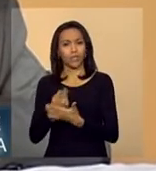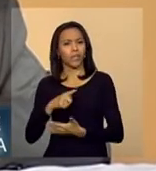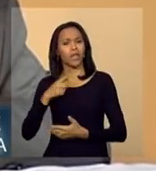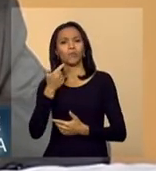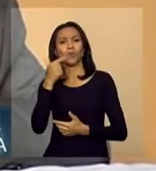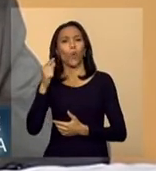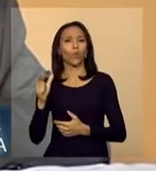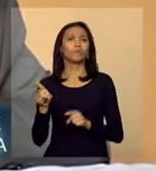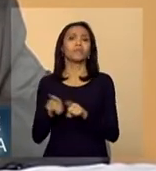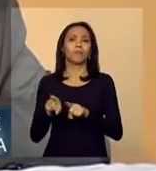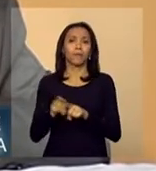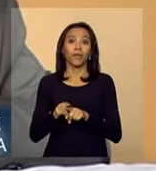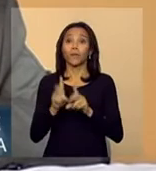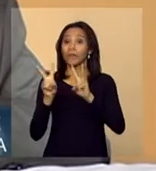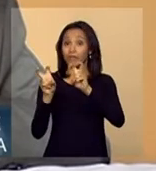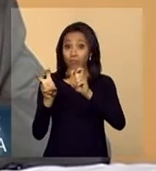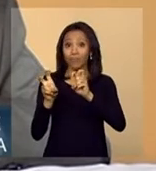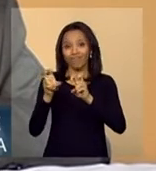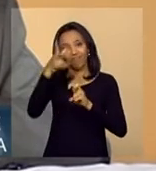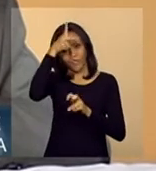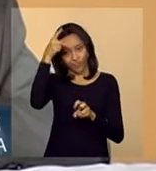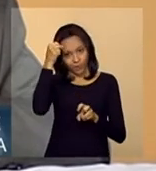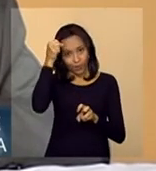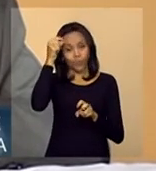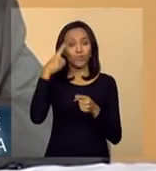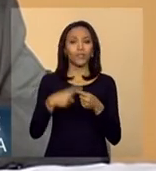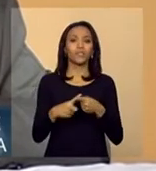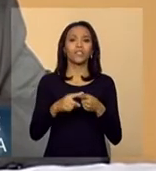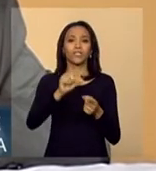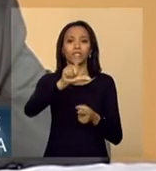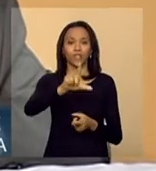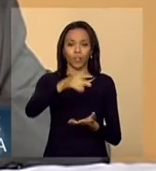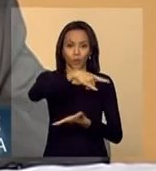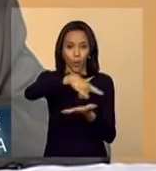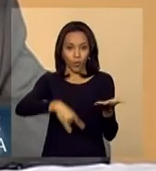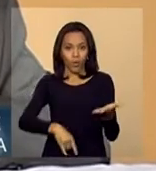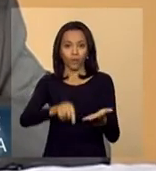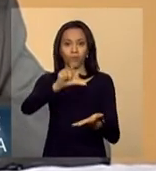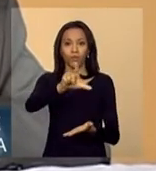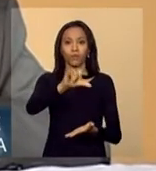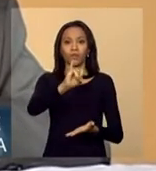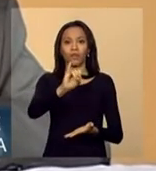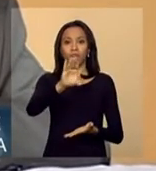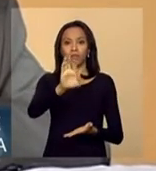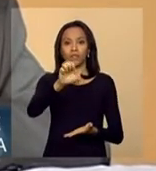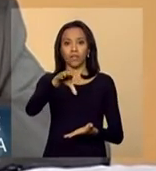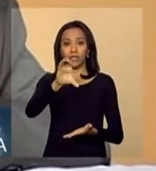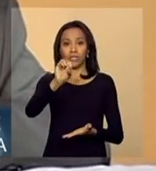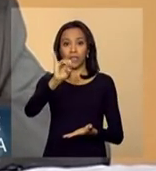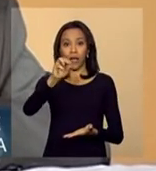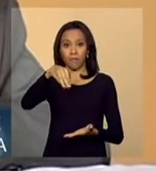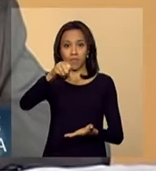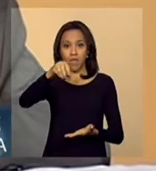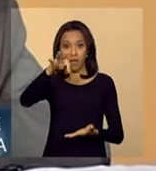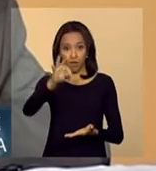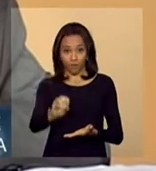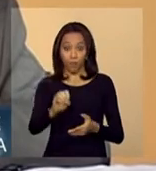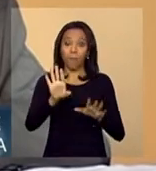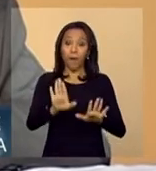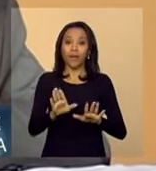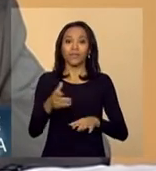com as prefeituras, mas de passagem, de licenciamento, mas todas elas, a Telebrás teve um grande